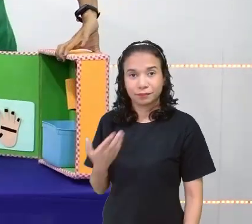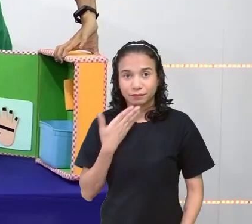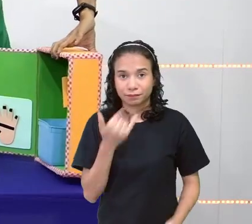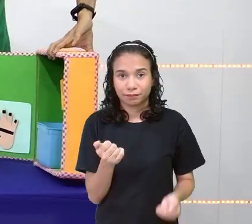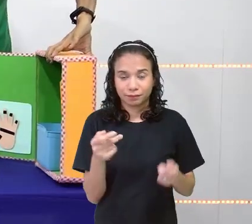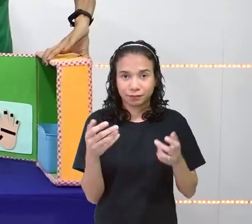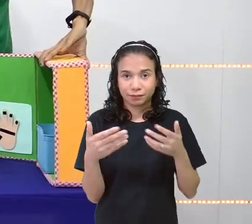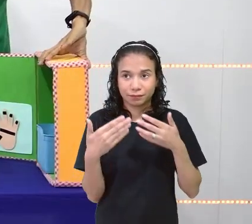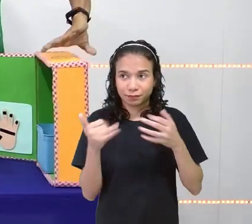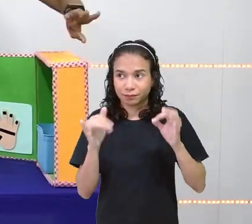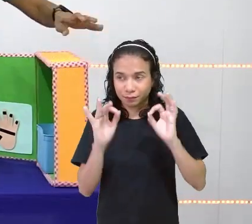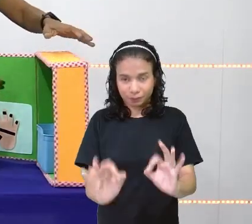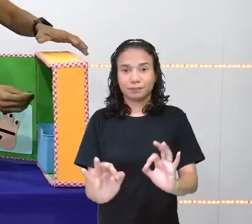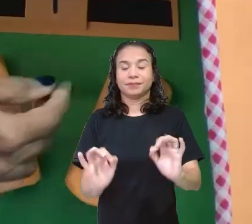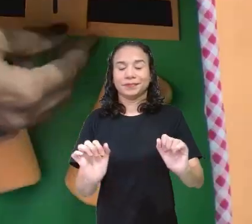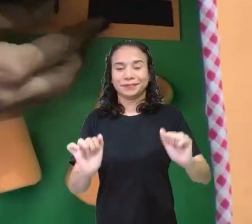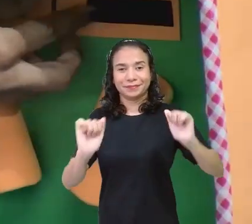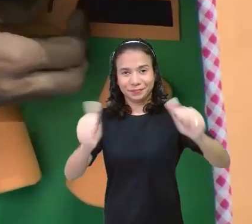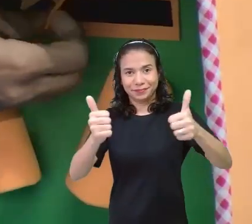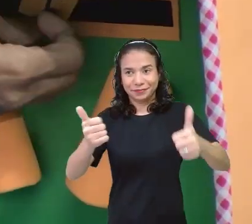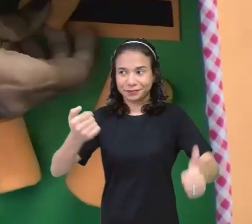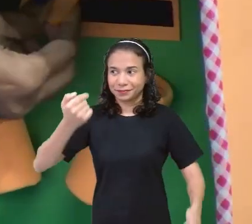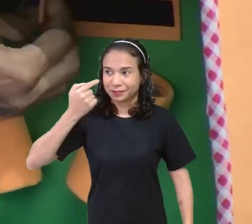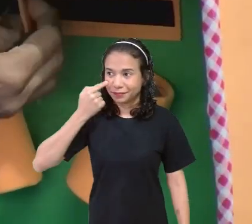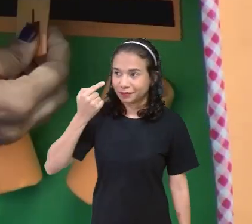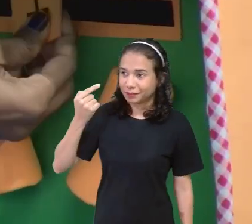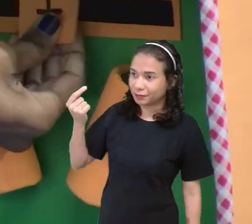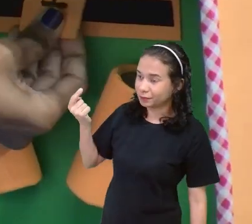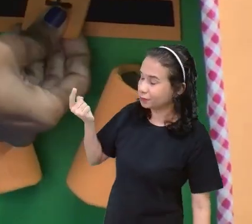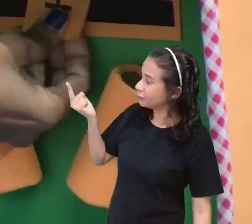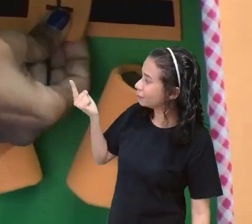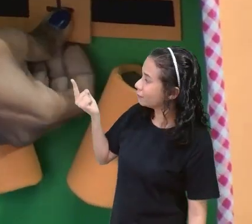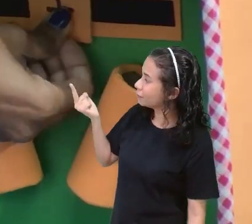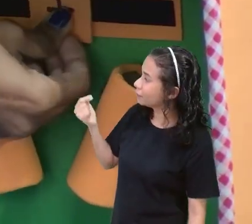a produção está dizendo que eu tenho que ficar desse lado. É para pegar aqui, ó.